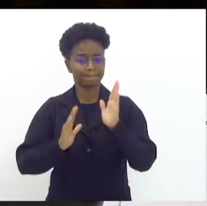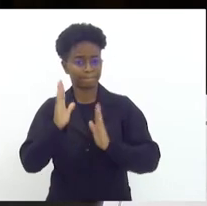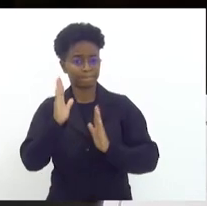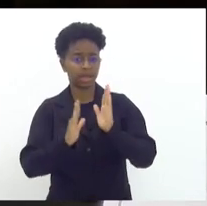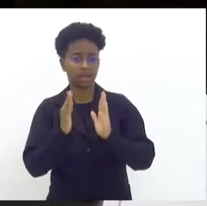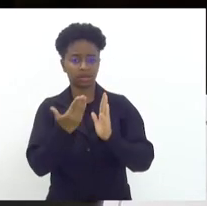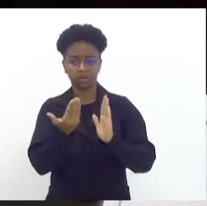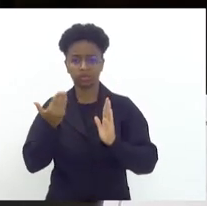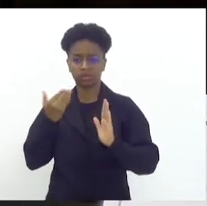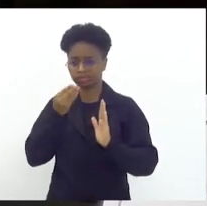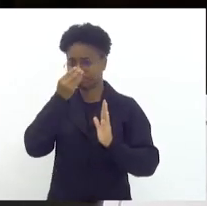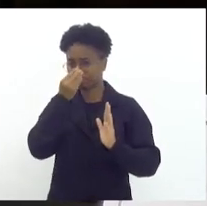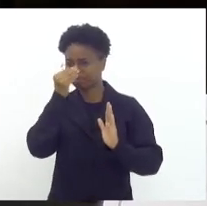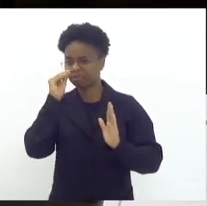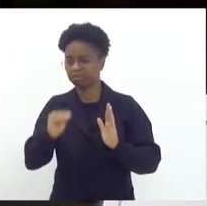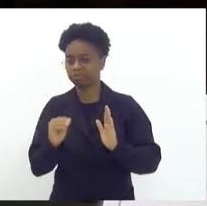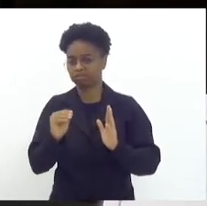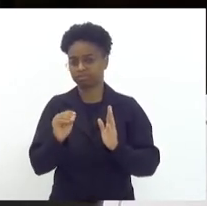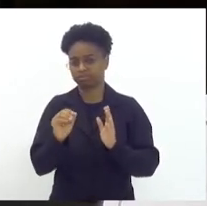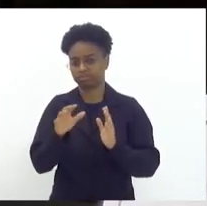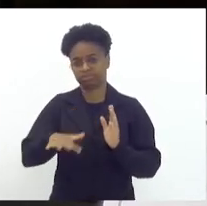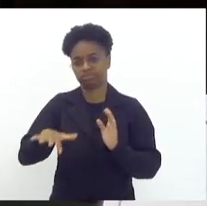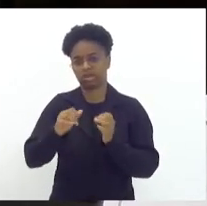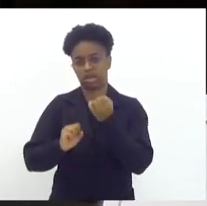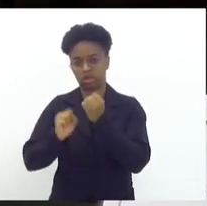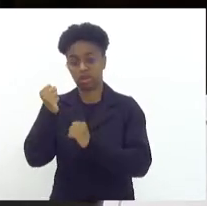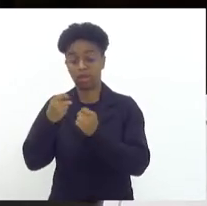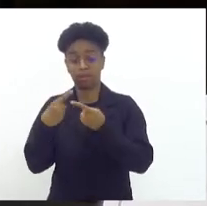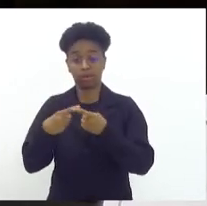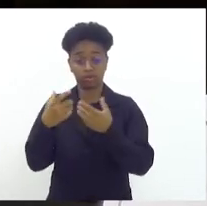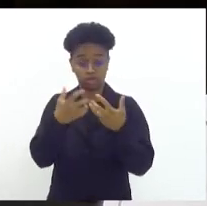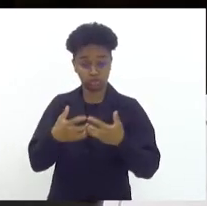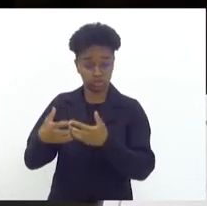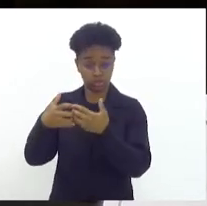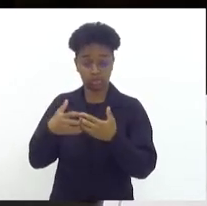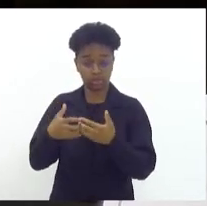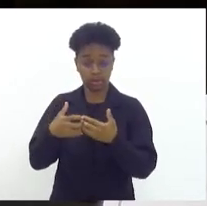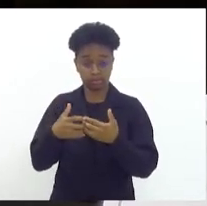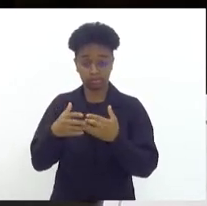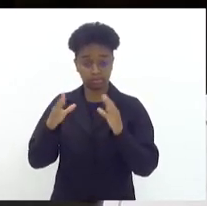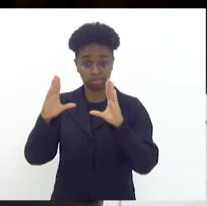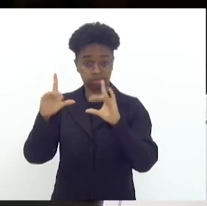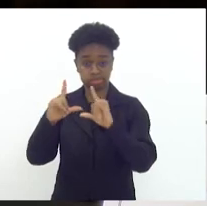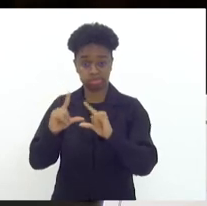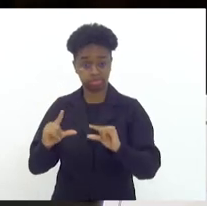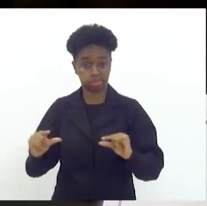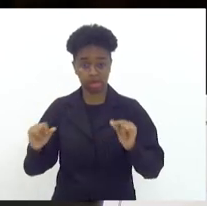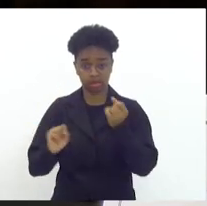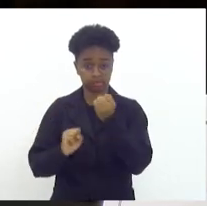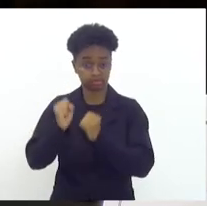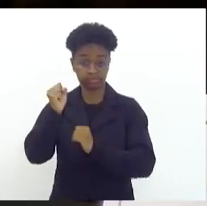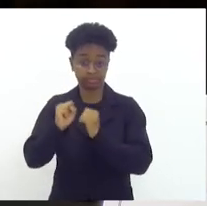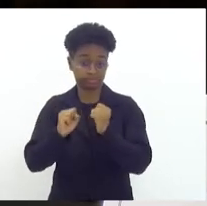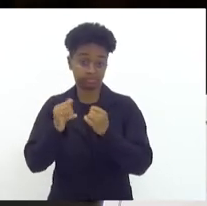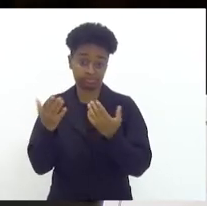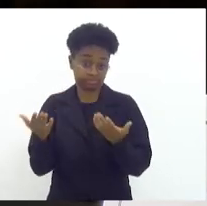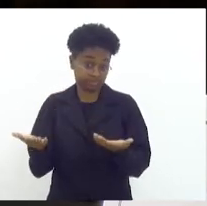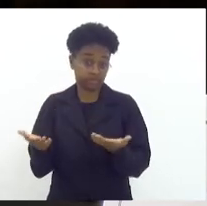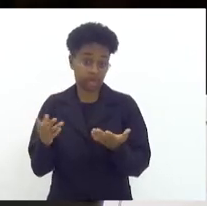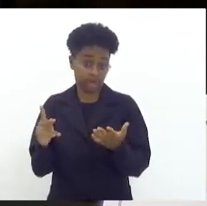se pesou um pouco a indústria os Estados Unidos se diz industrializou e deu na raiva e deu no Trap